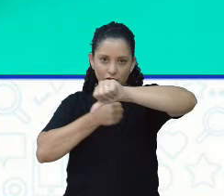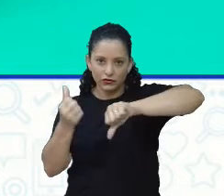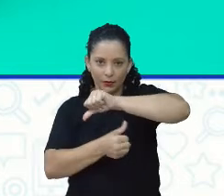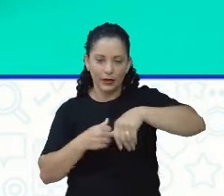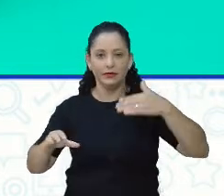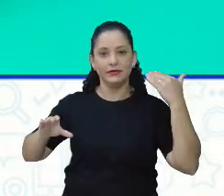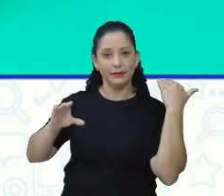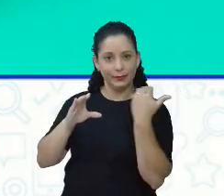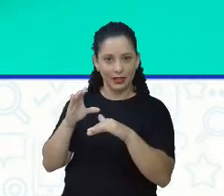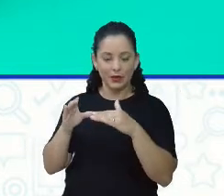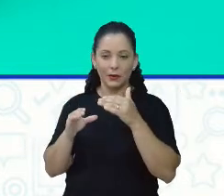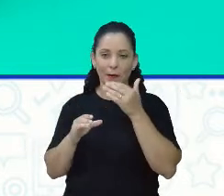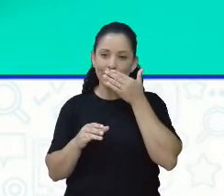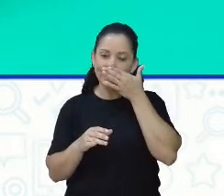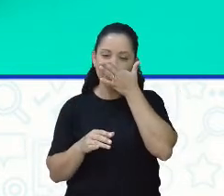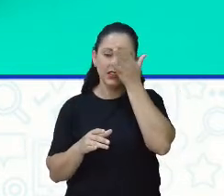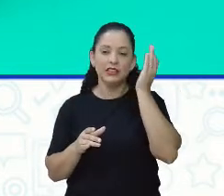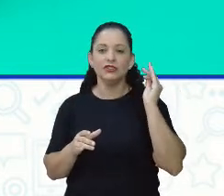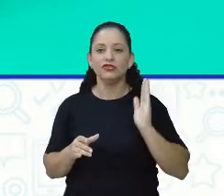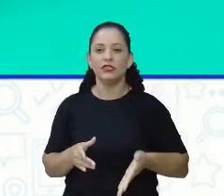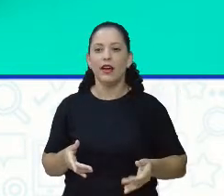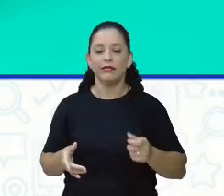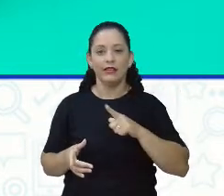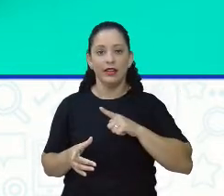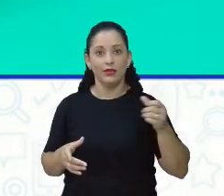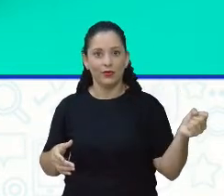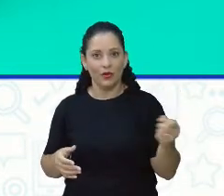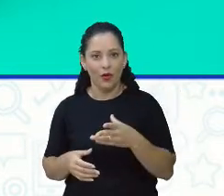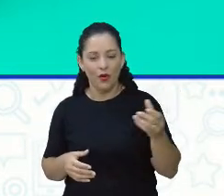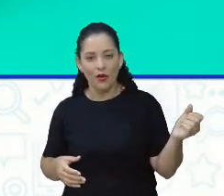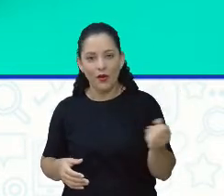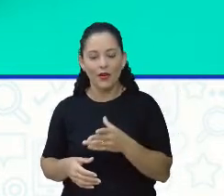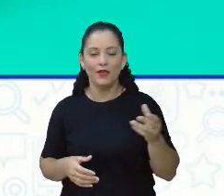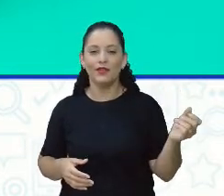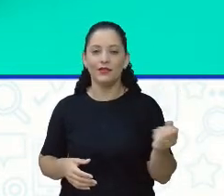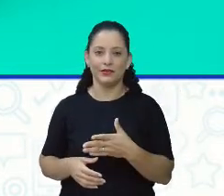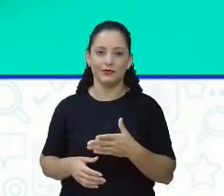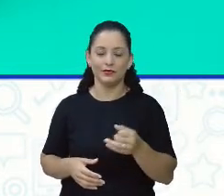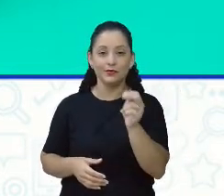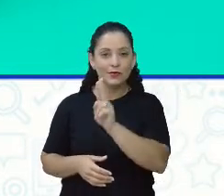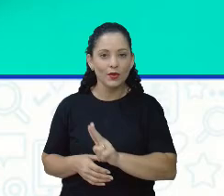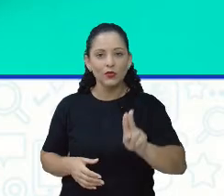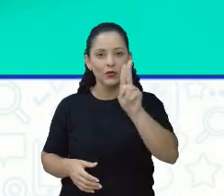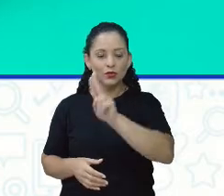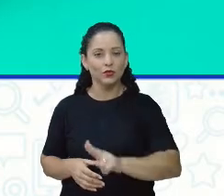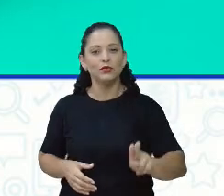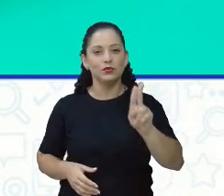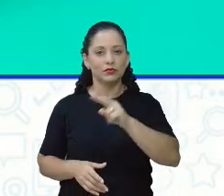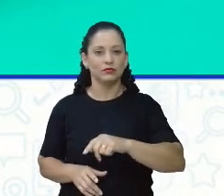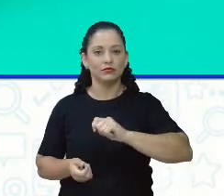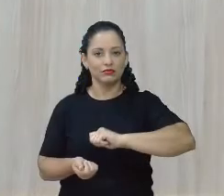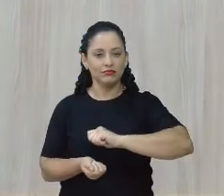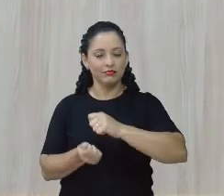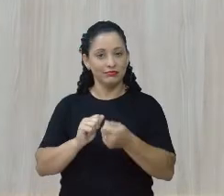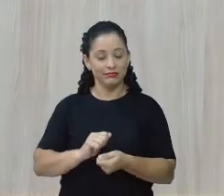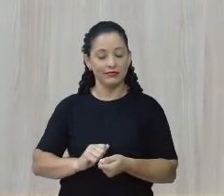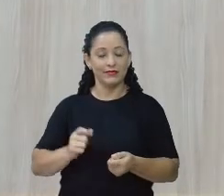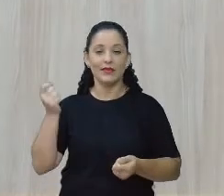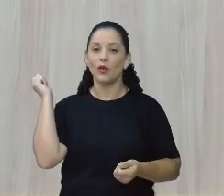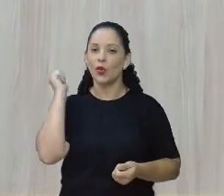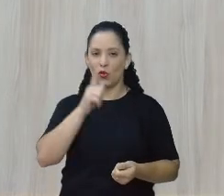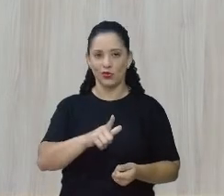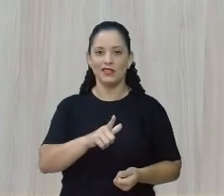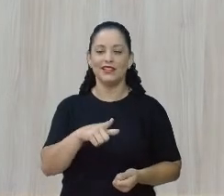conversou sobre isso. Então, é essa nova plataforma multimodal, né, multissemiótica, que a gente consegue